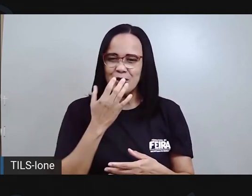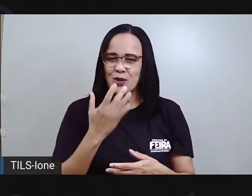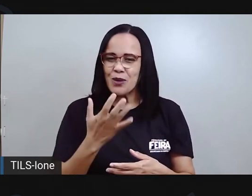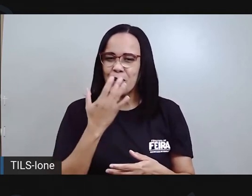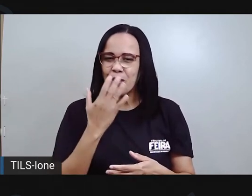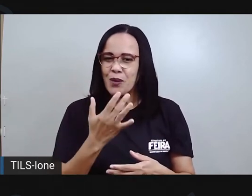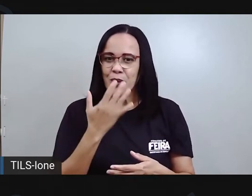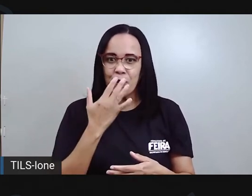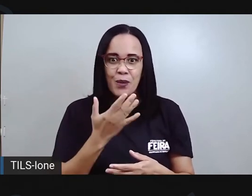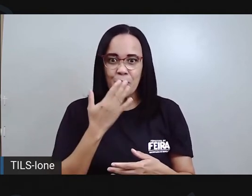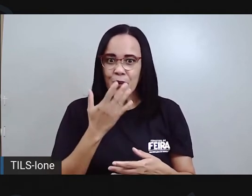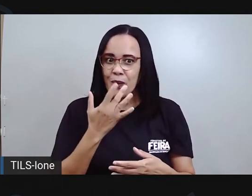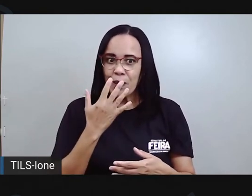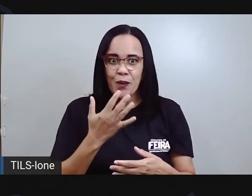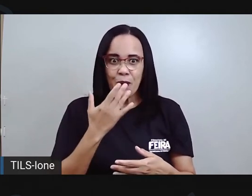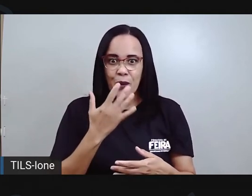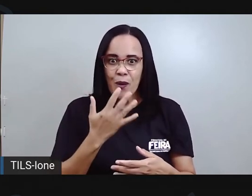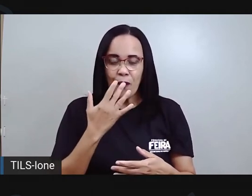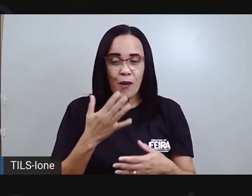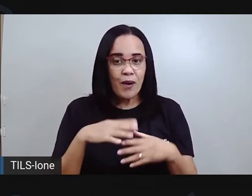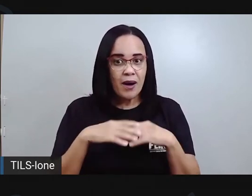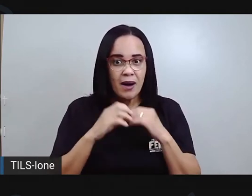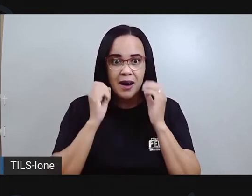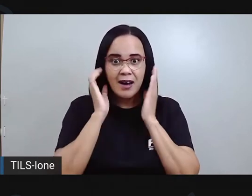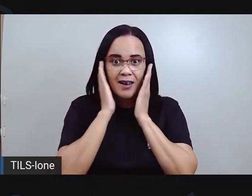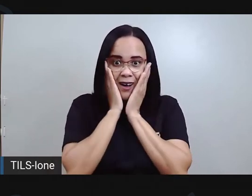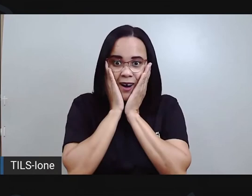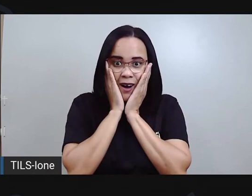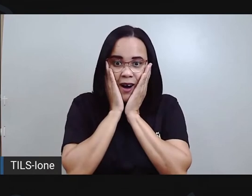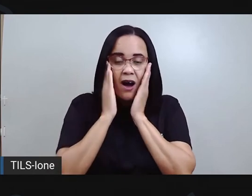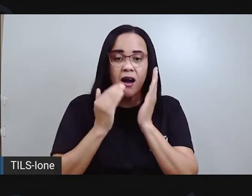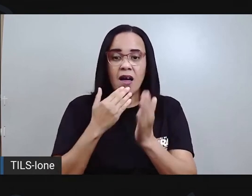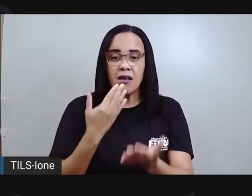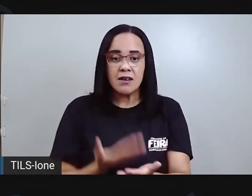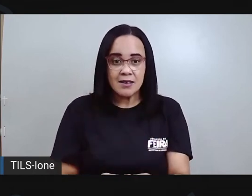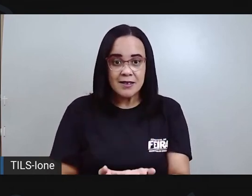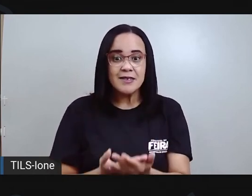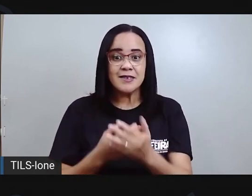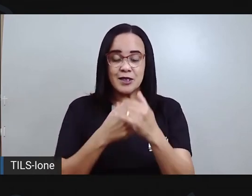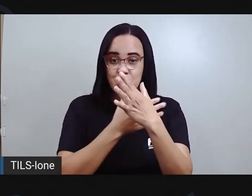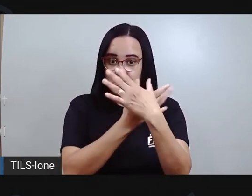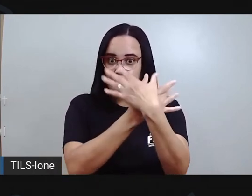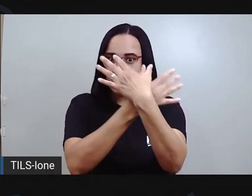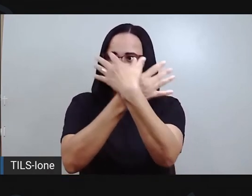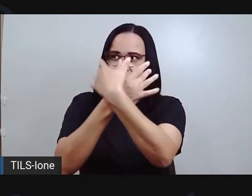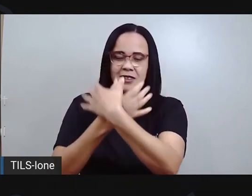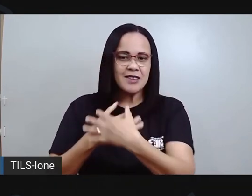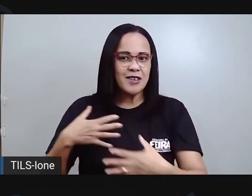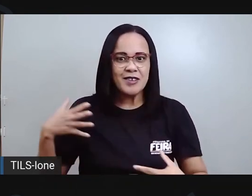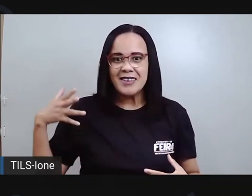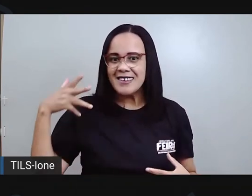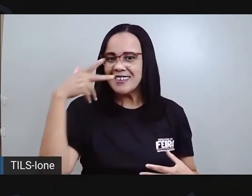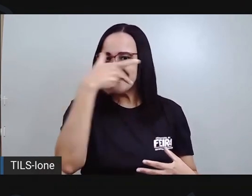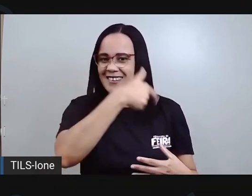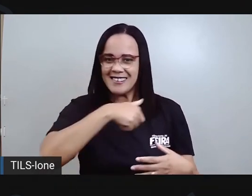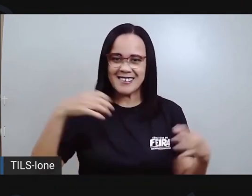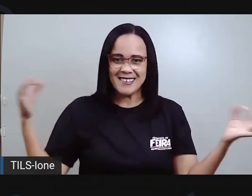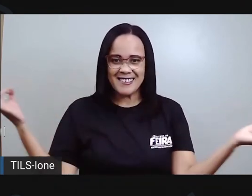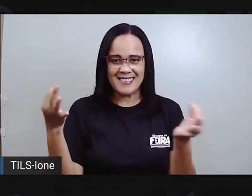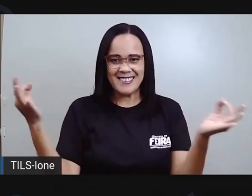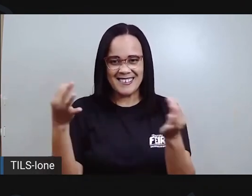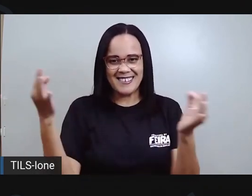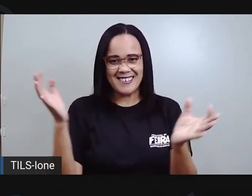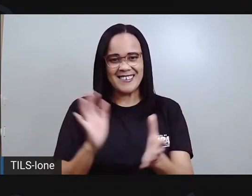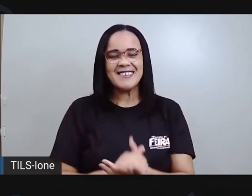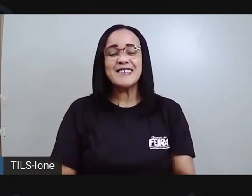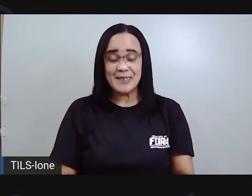as cores ficaram. Uau! Essa borboleta vai ficar sensacional!